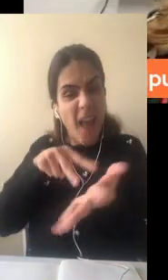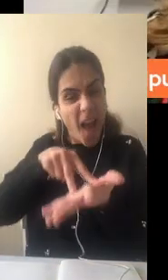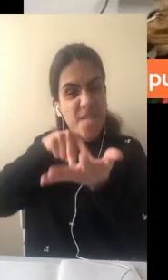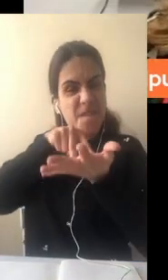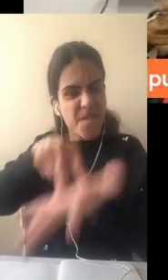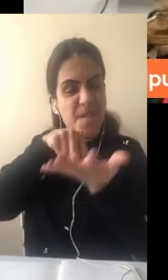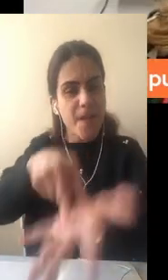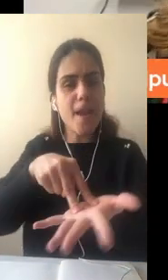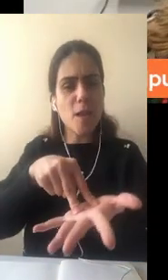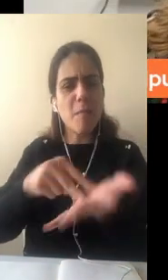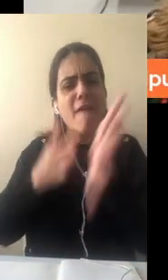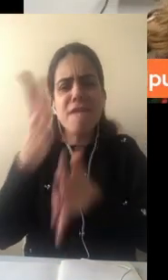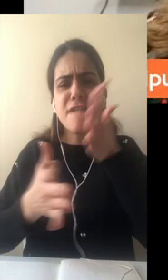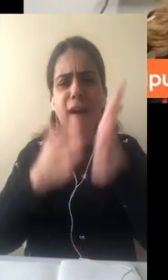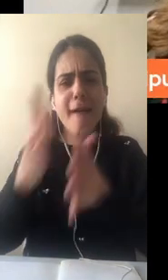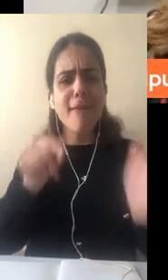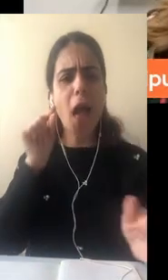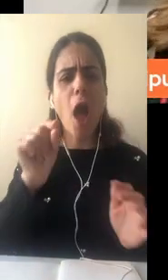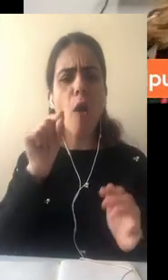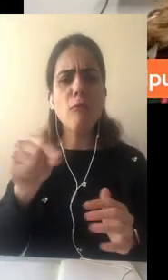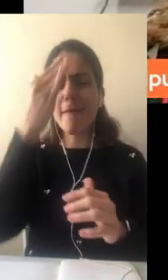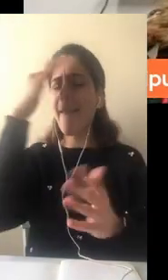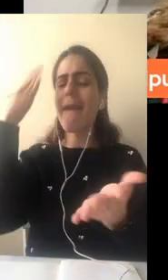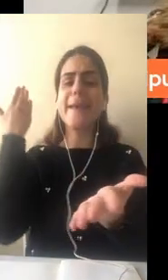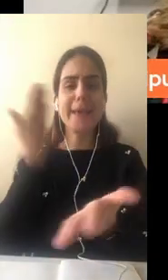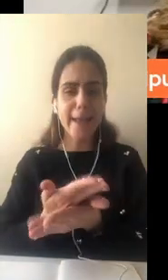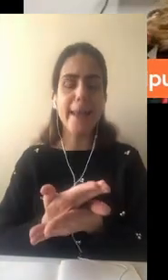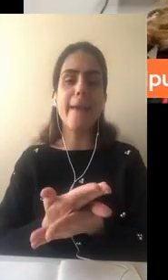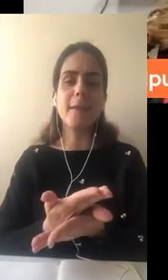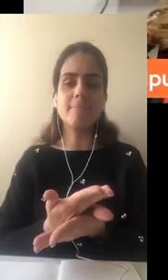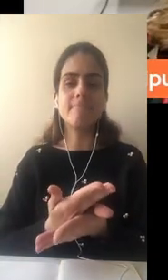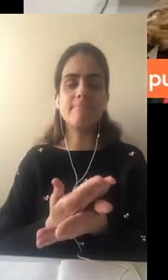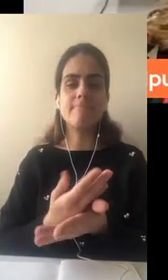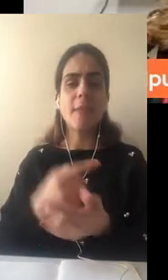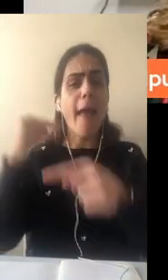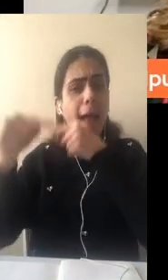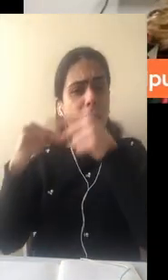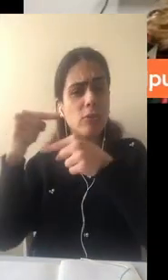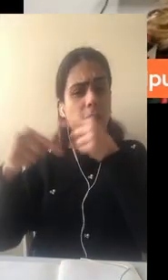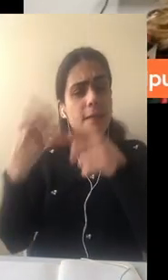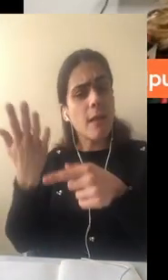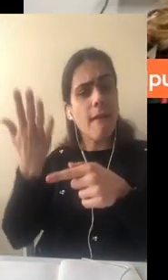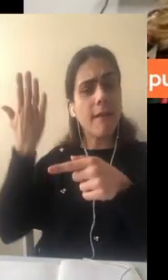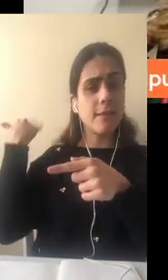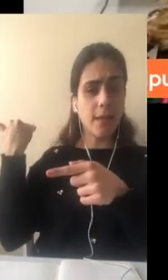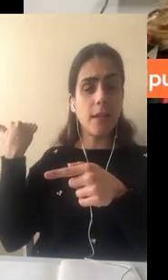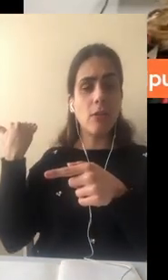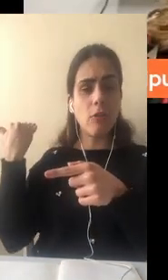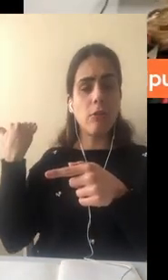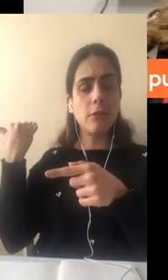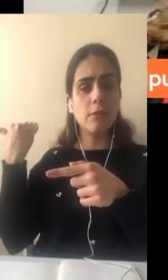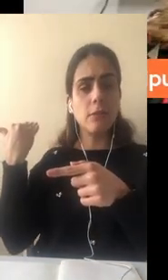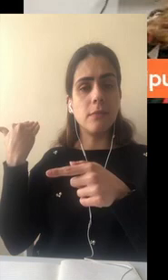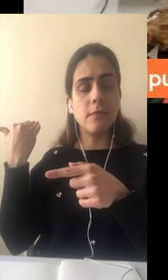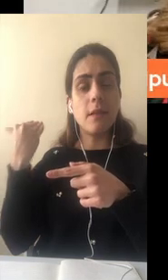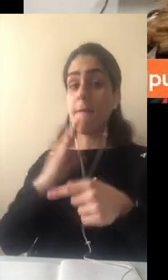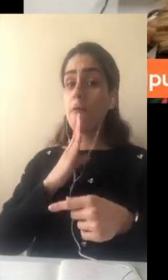você crê, defenda os seus princípios e valores. A geração anterior era uma geração muitas